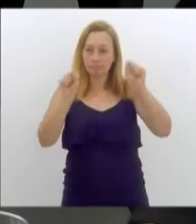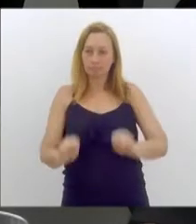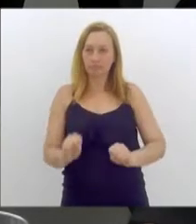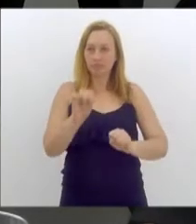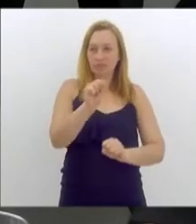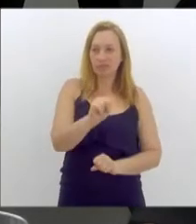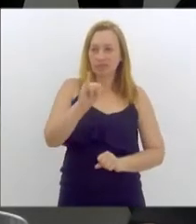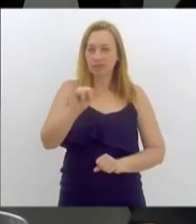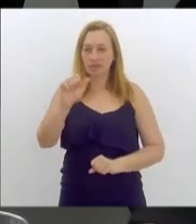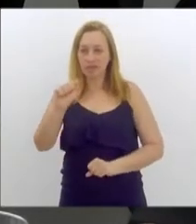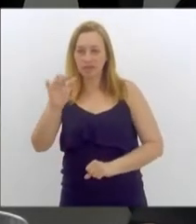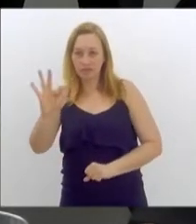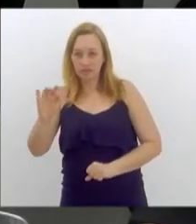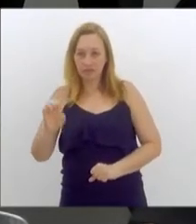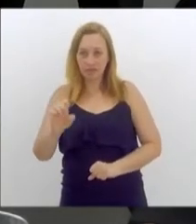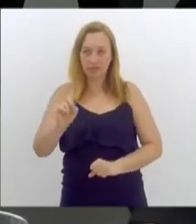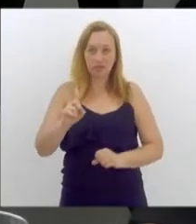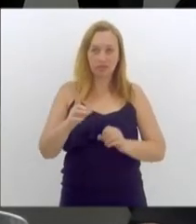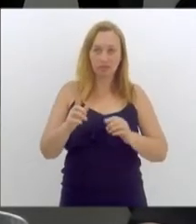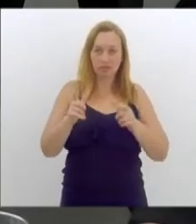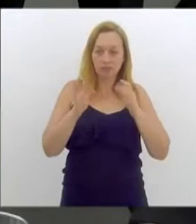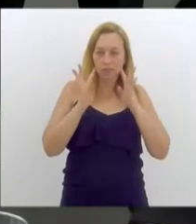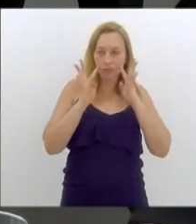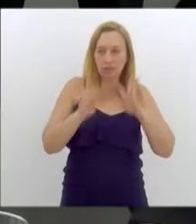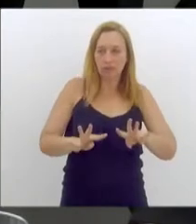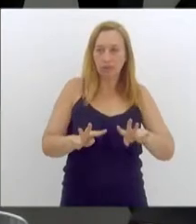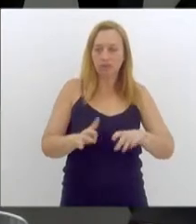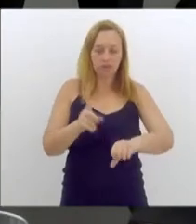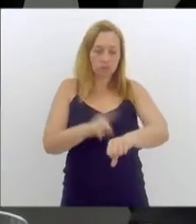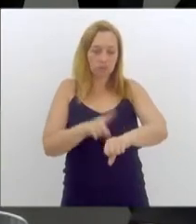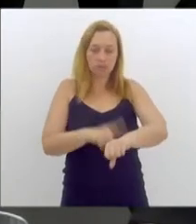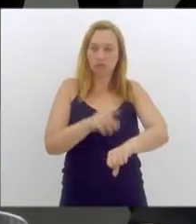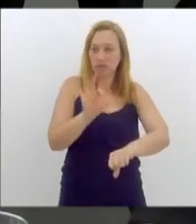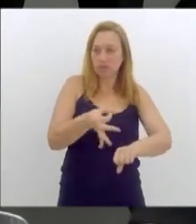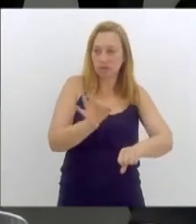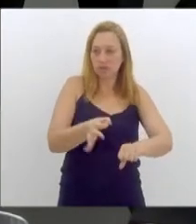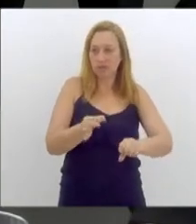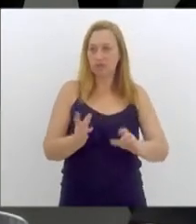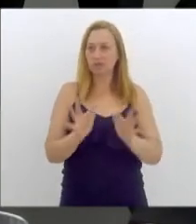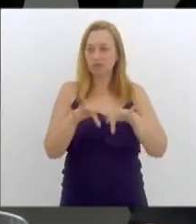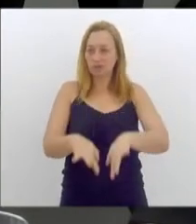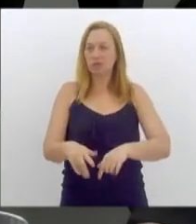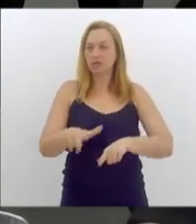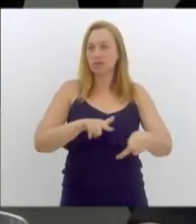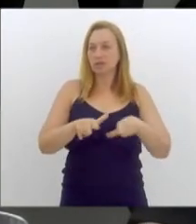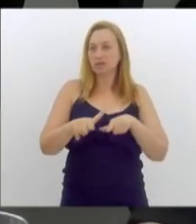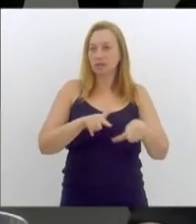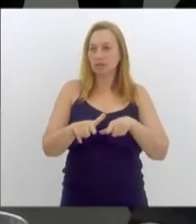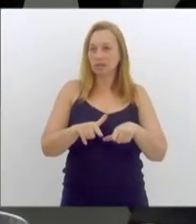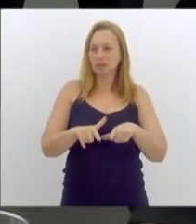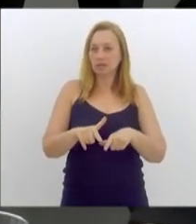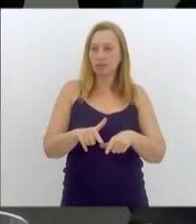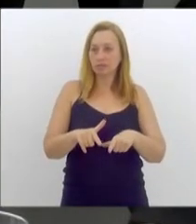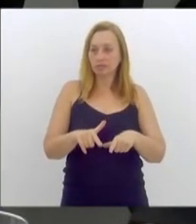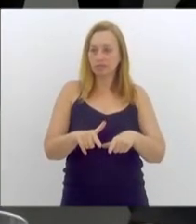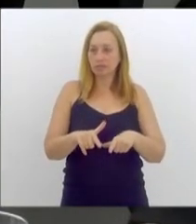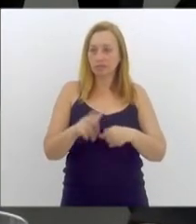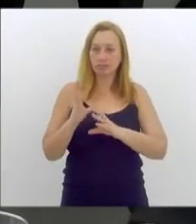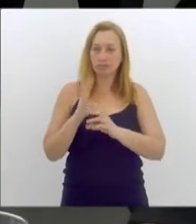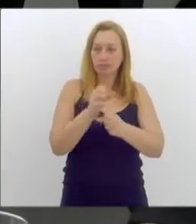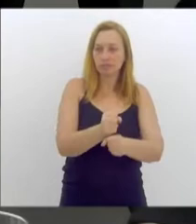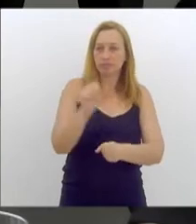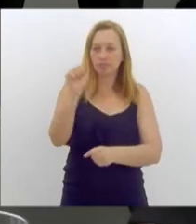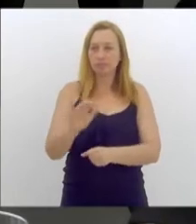a tempo é da necessidade de publicação do relatório fiscal então a gente está finalizando Esse trabalho é a contabilidade